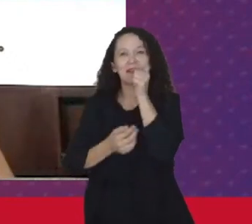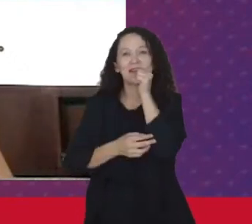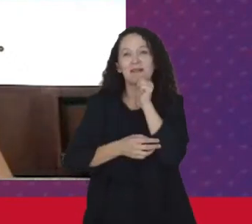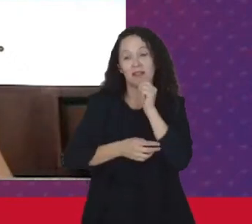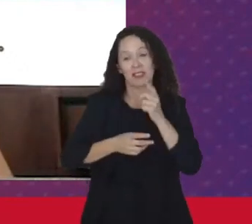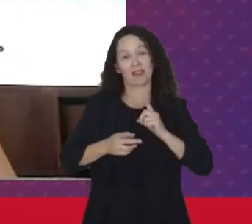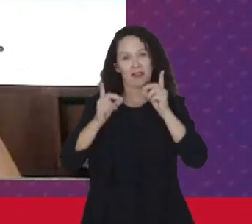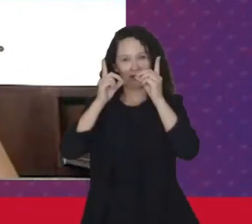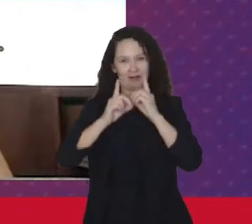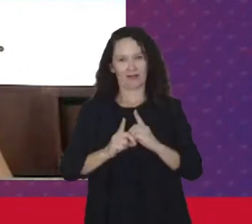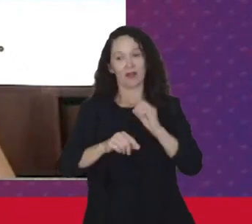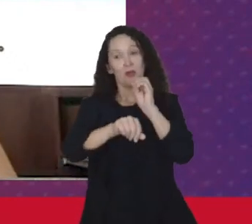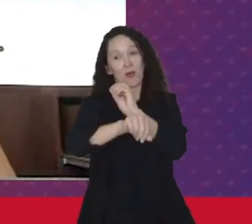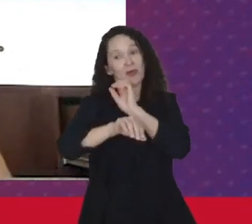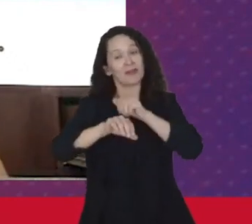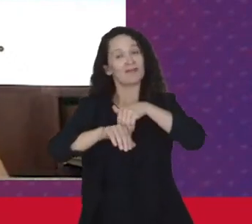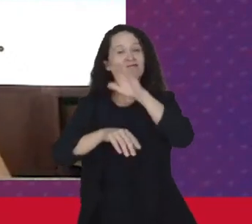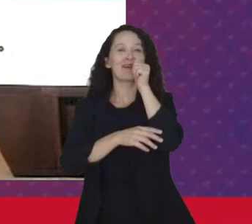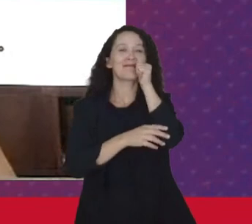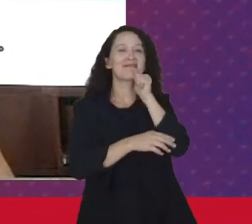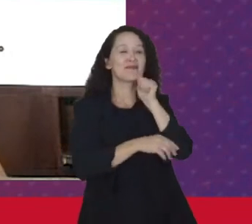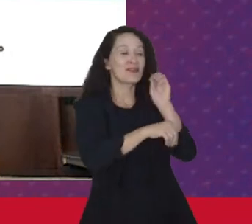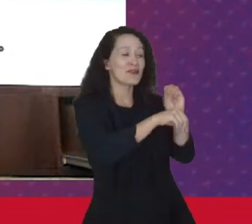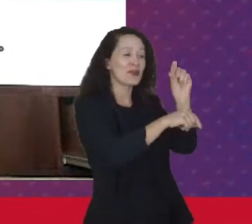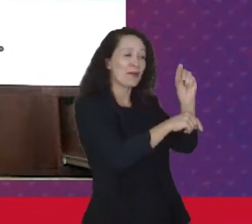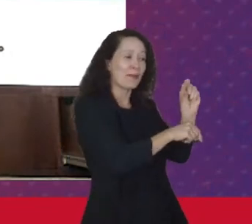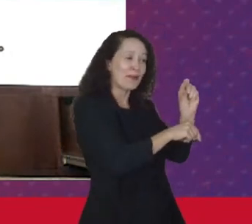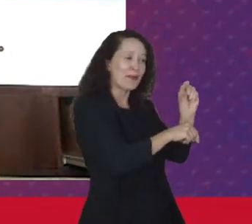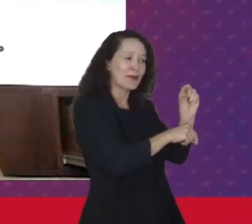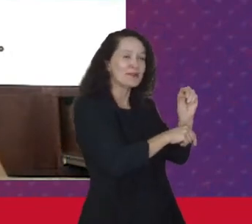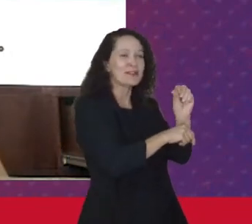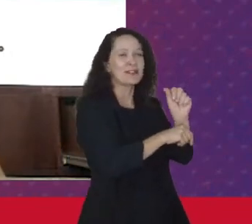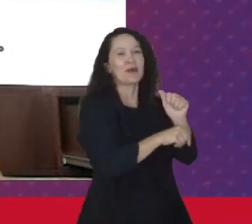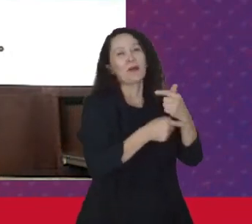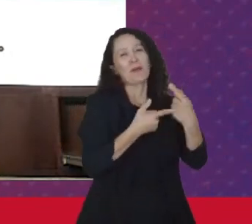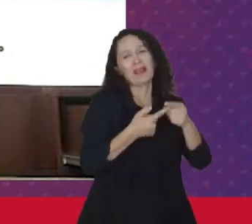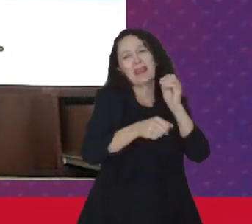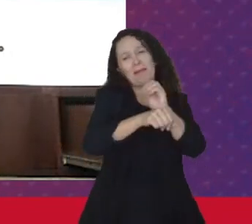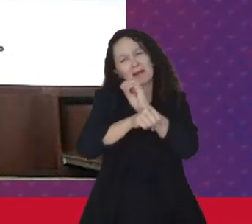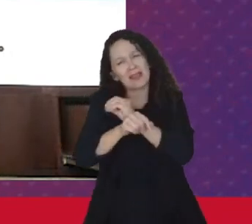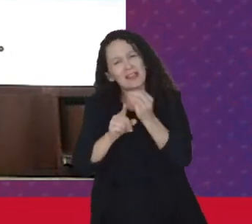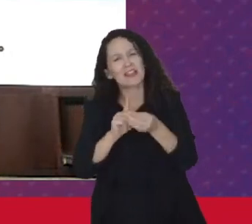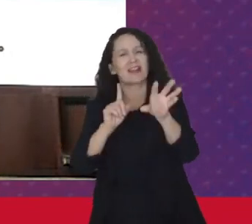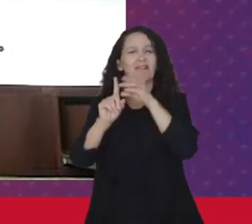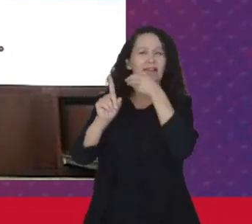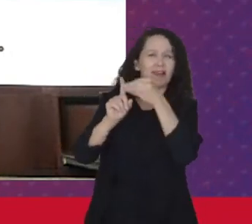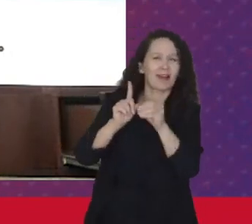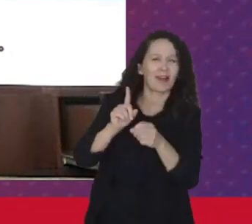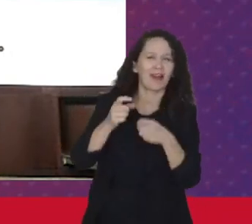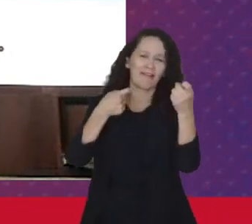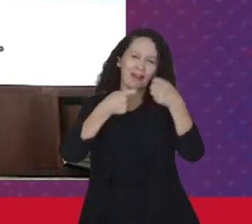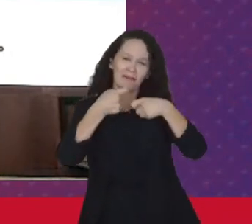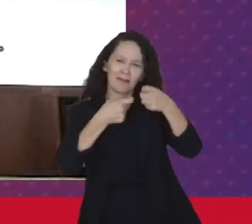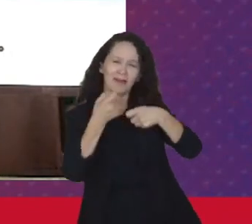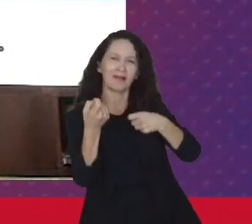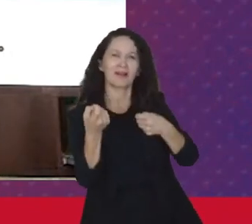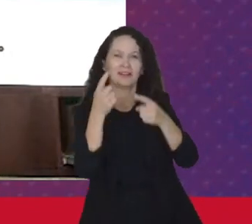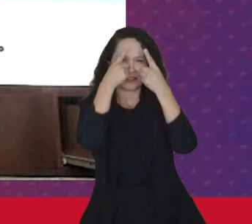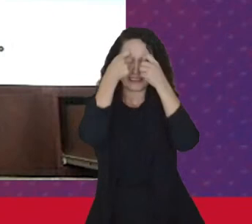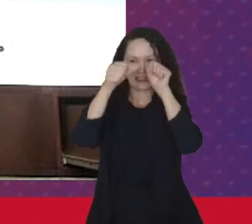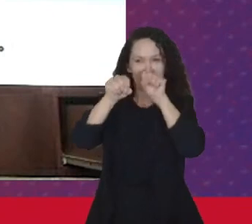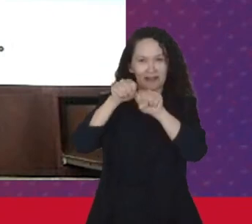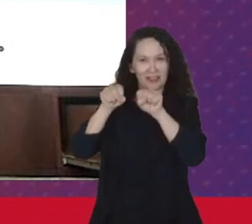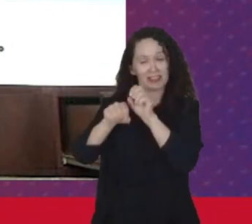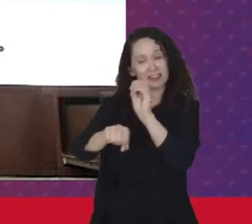com deficiência tem para protegê-la de abusos, de possíveis